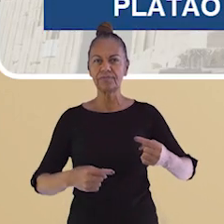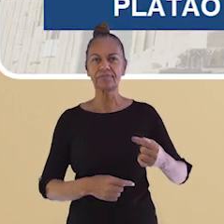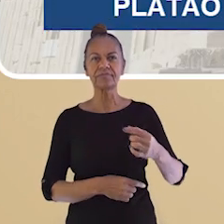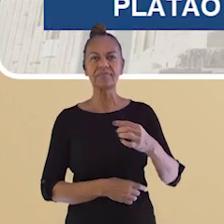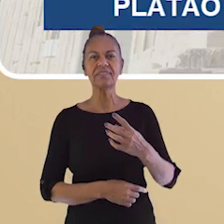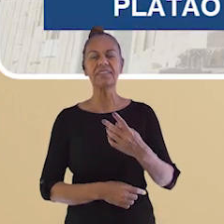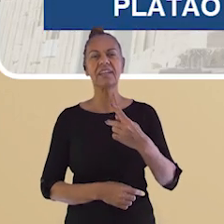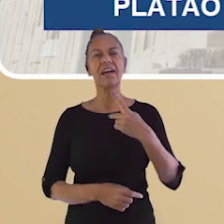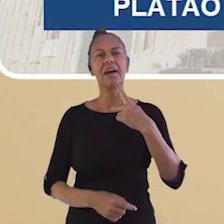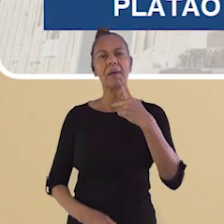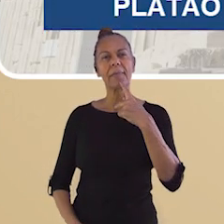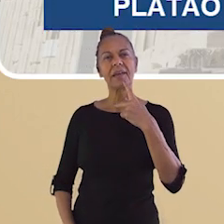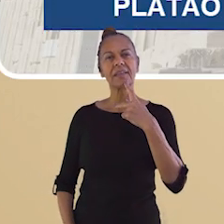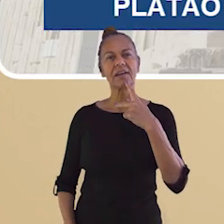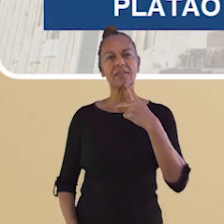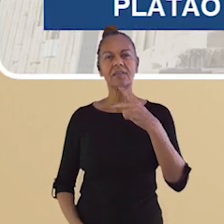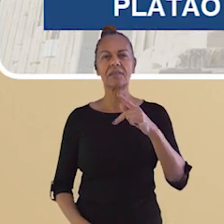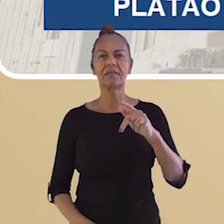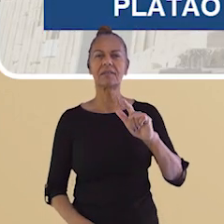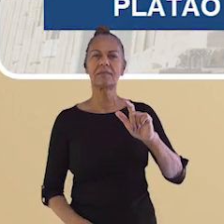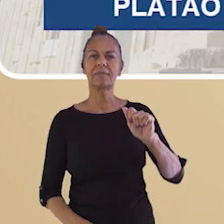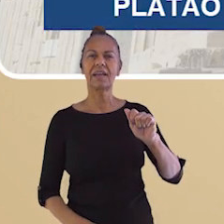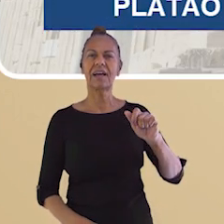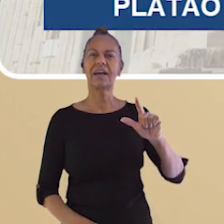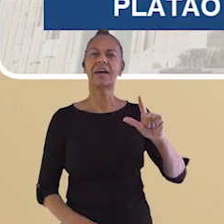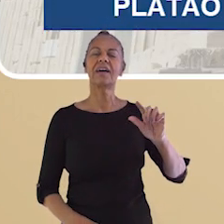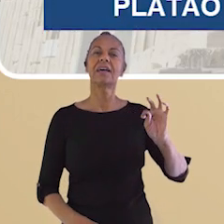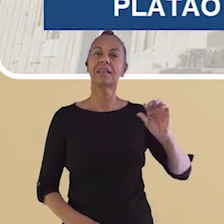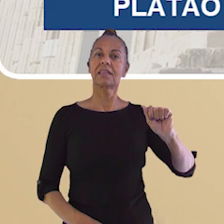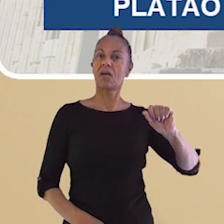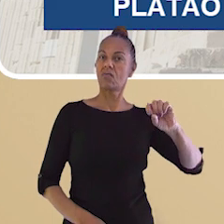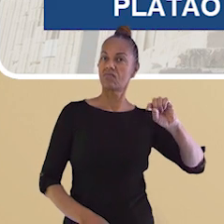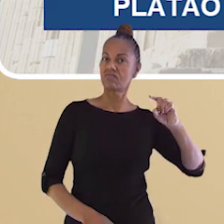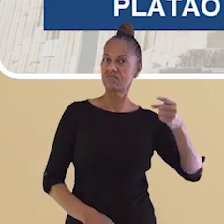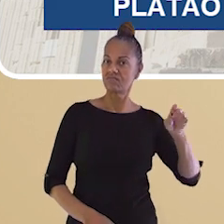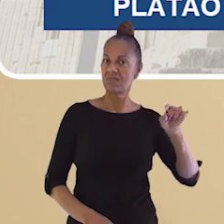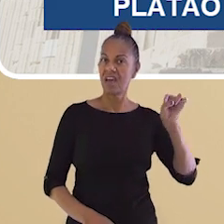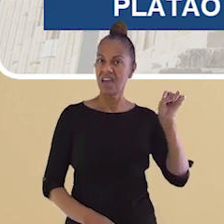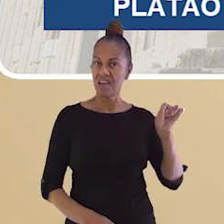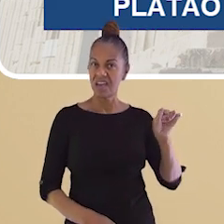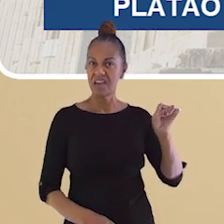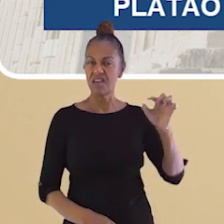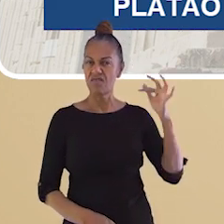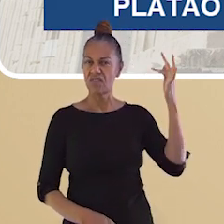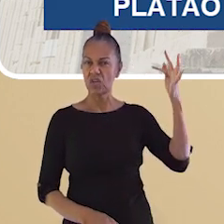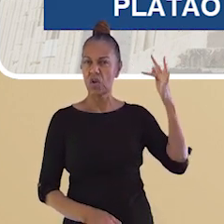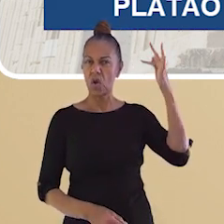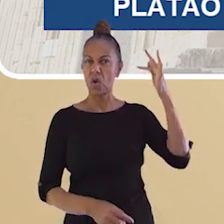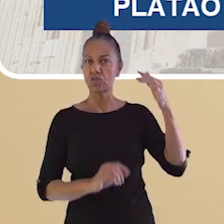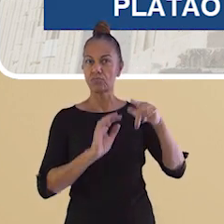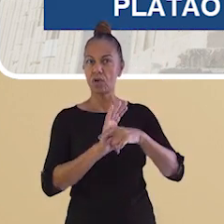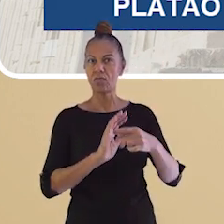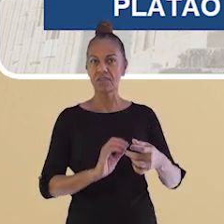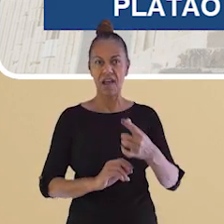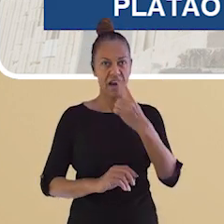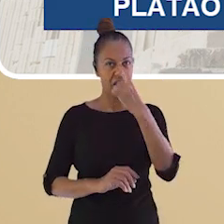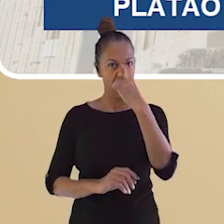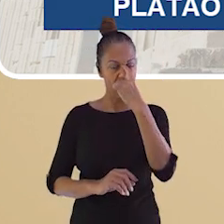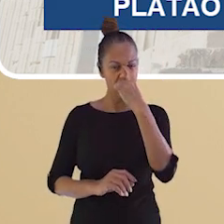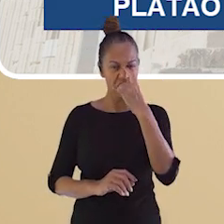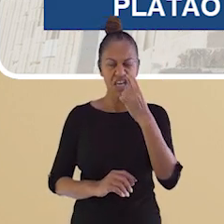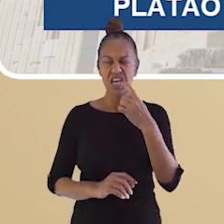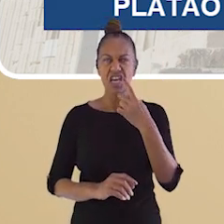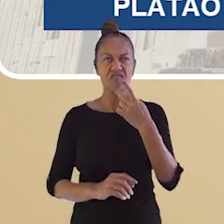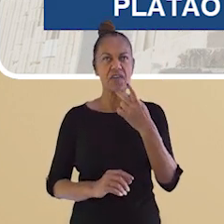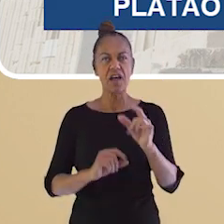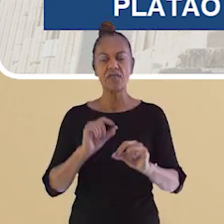foi aluno de Sócrates, um dos maiores filósofos da Grécia, se não o maior. E tinha um pensamento de que o mundo que nós